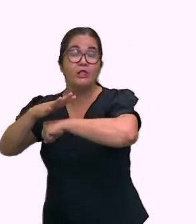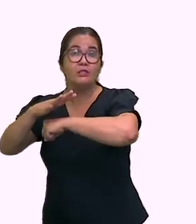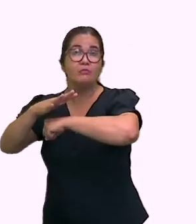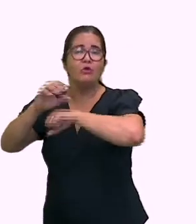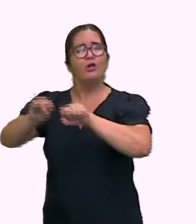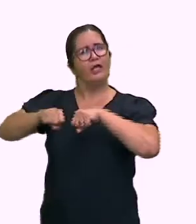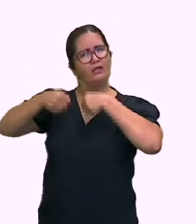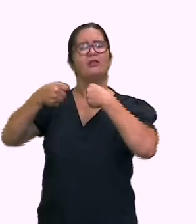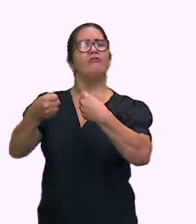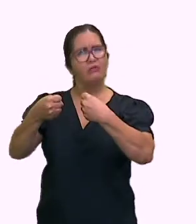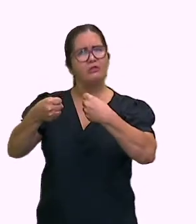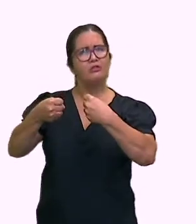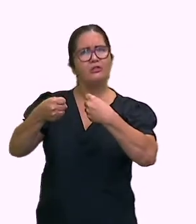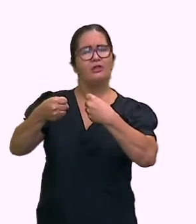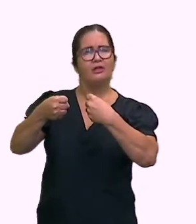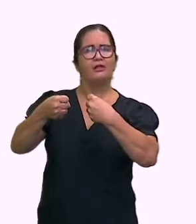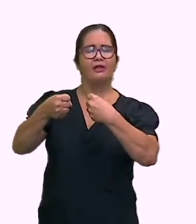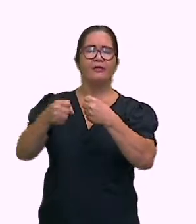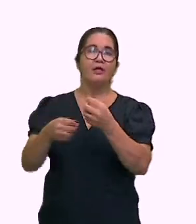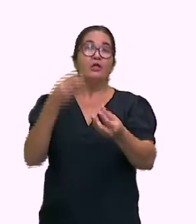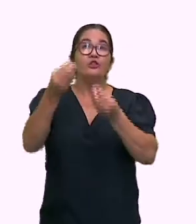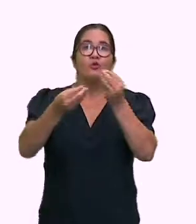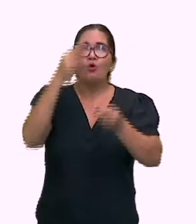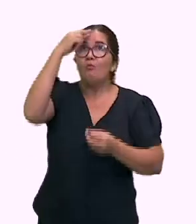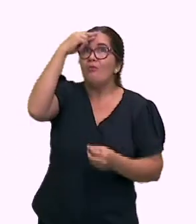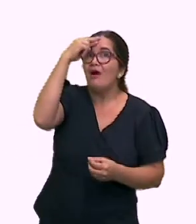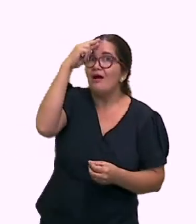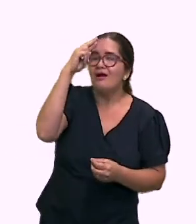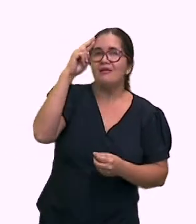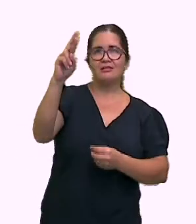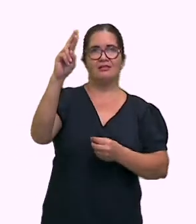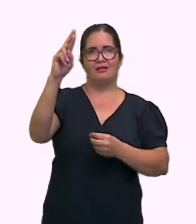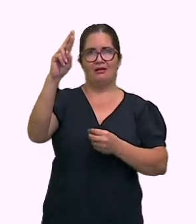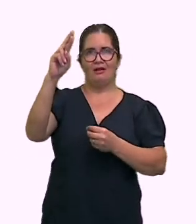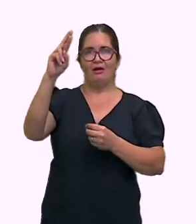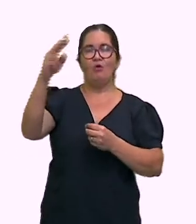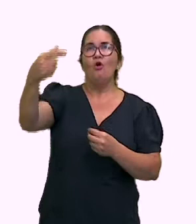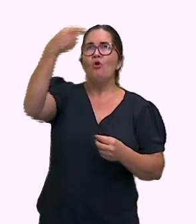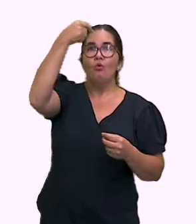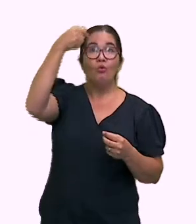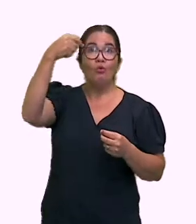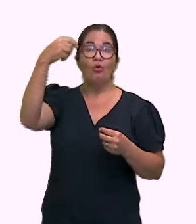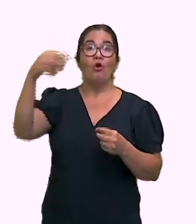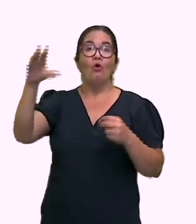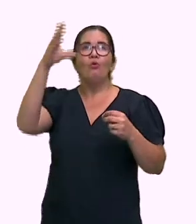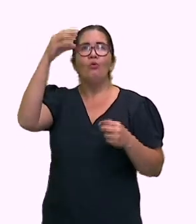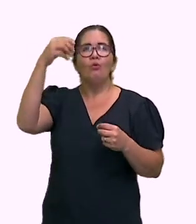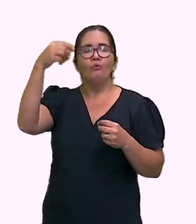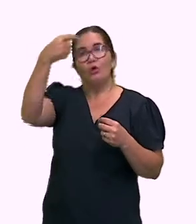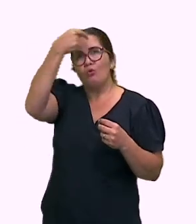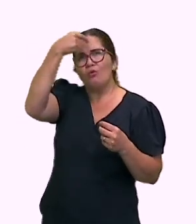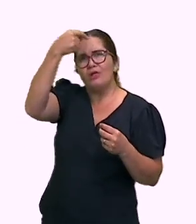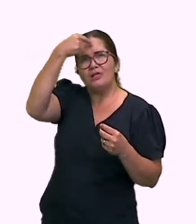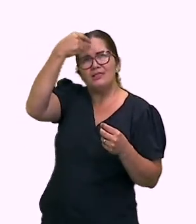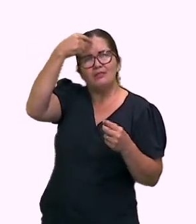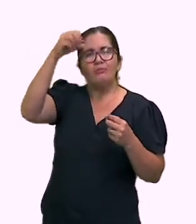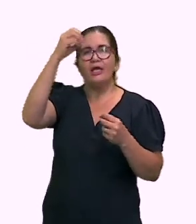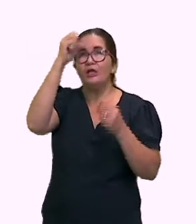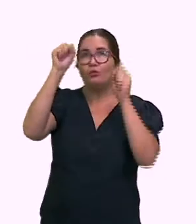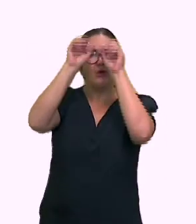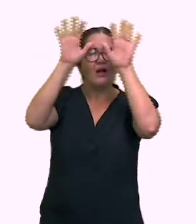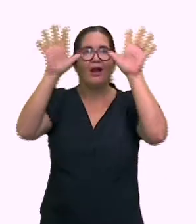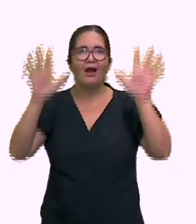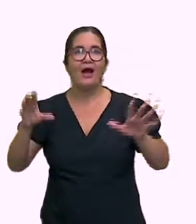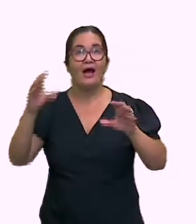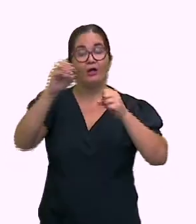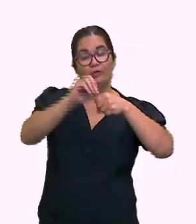racionalismo, eles vão fazer com que esta razão, este conhecimento, dentro do iluminismo,